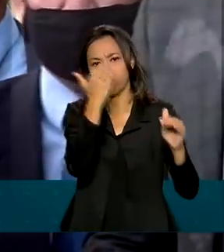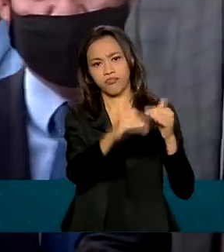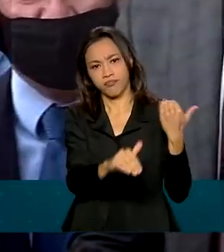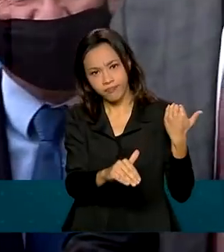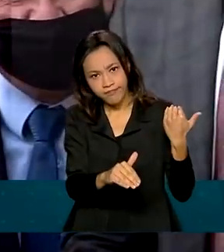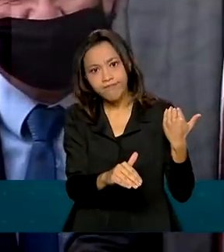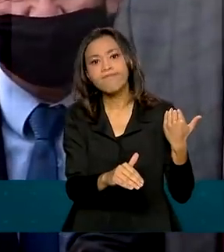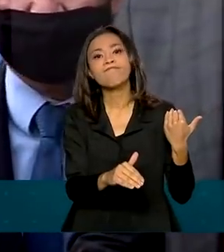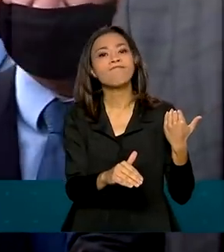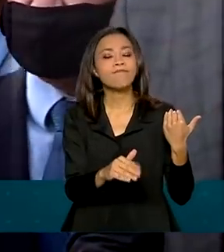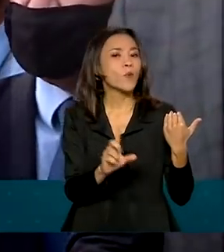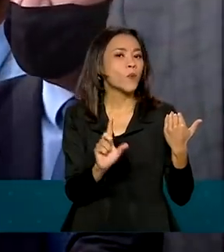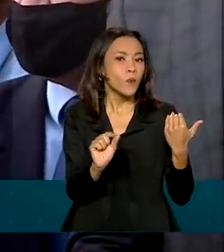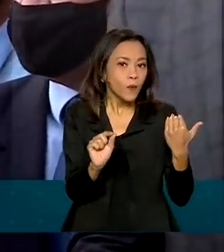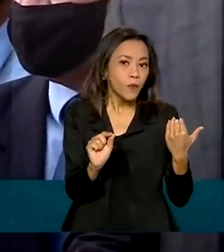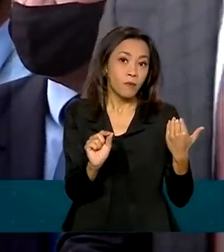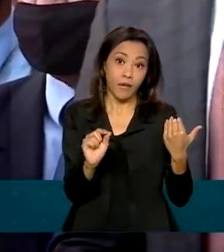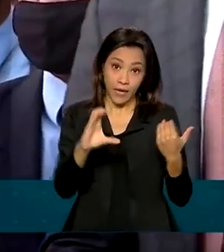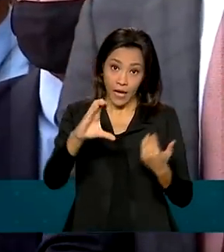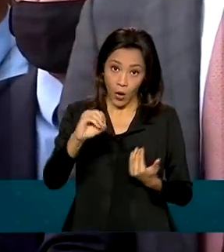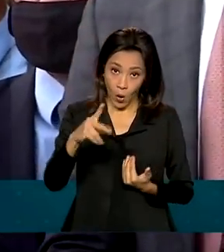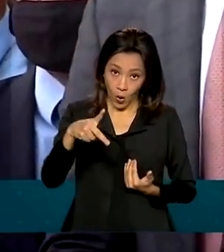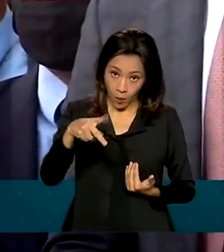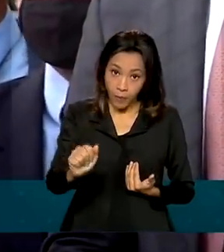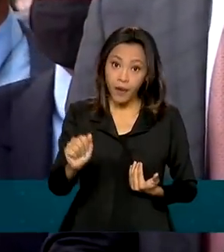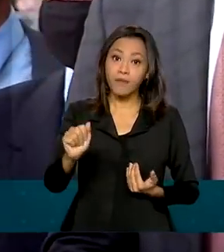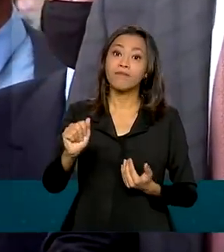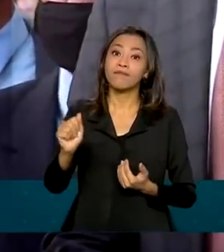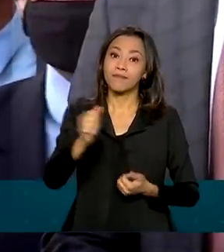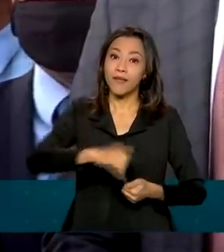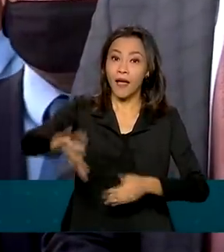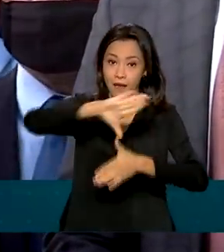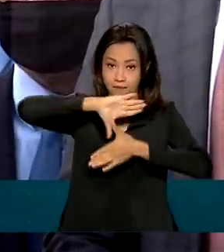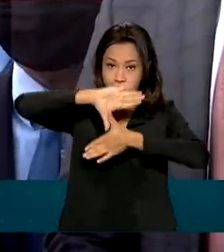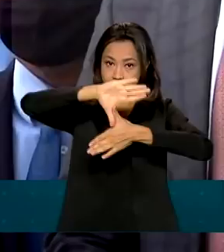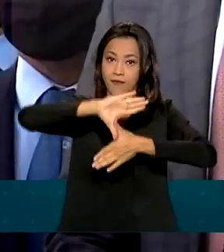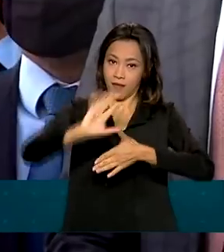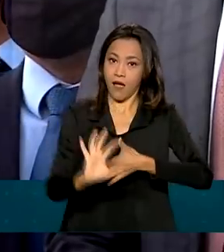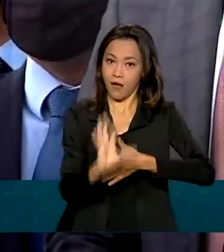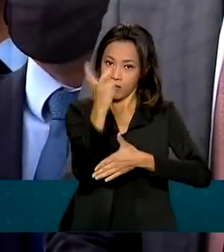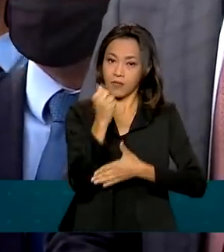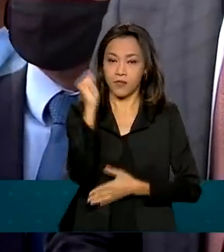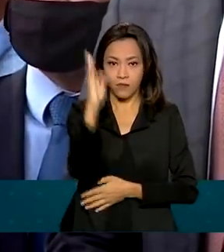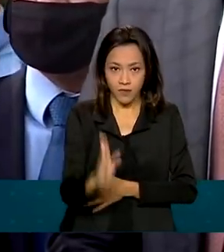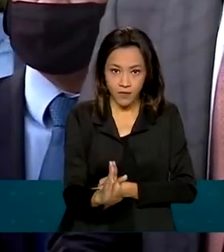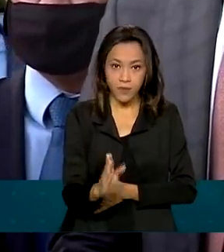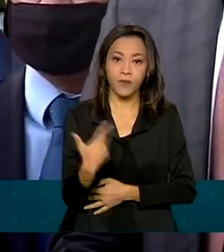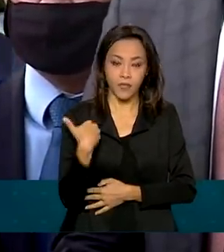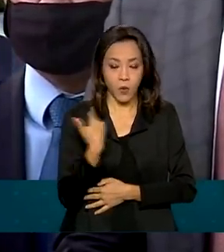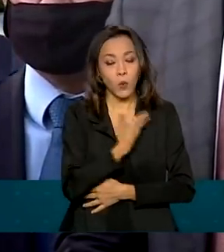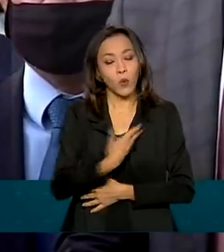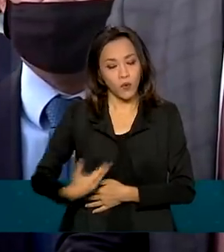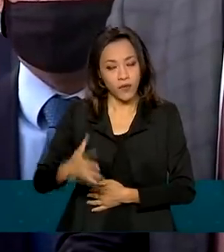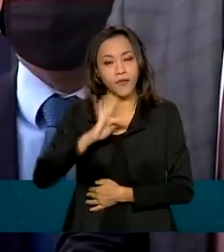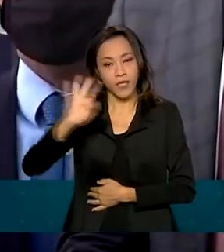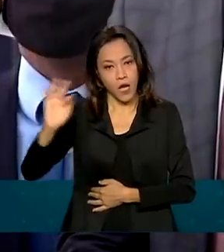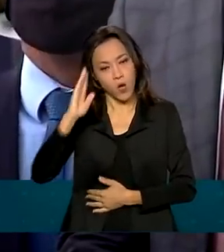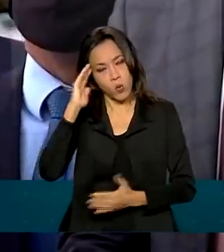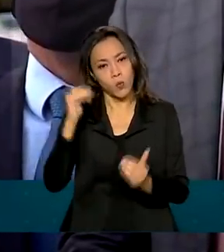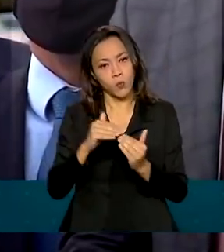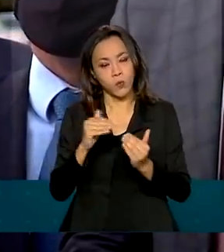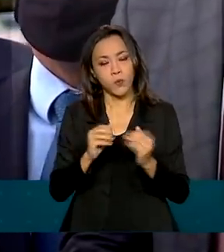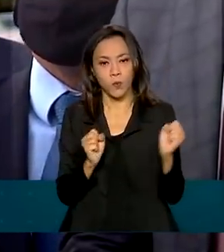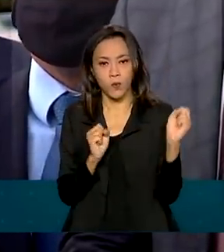à para que a Copa América fosse realizada no Brasil topo parte do Governo Federal está tudo resolvido